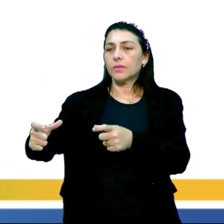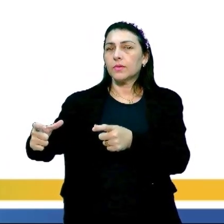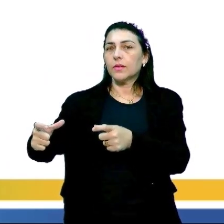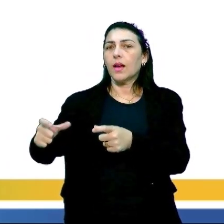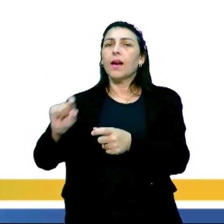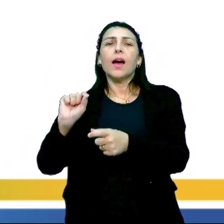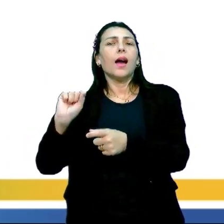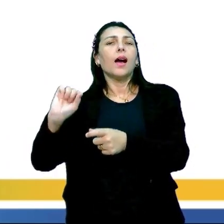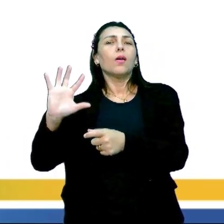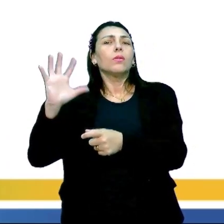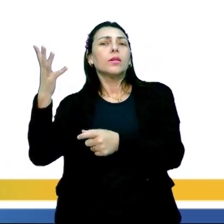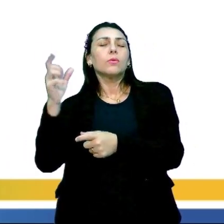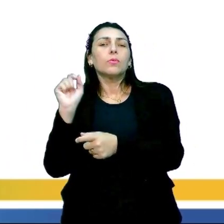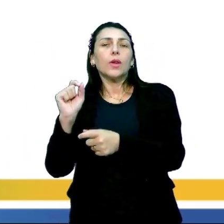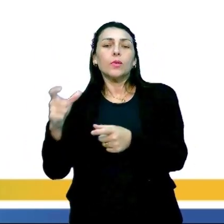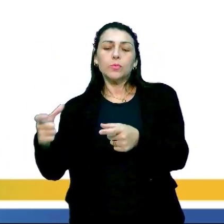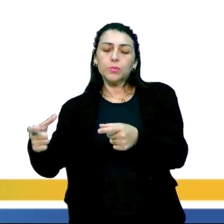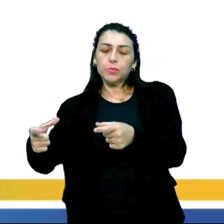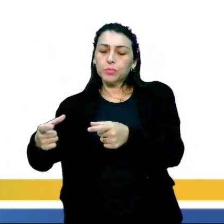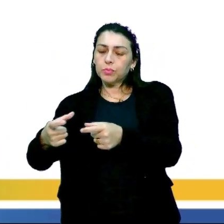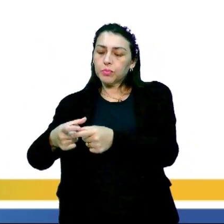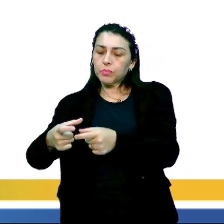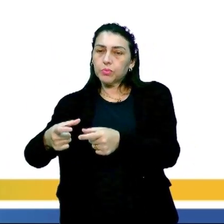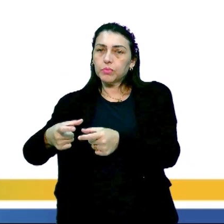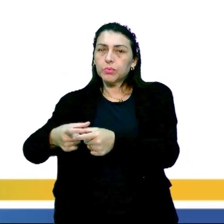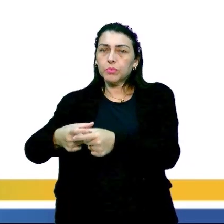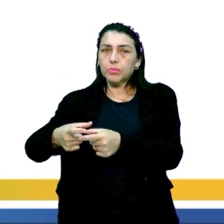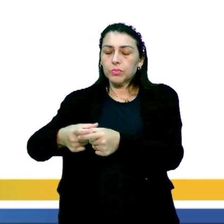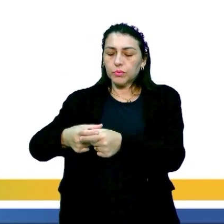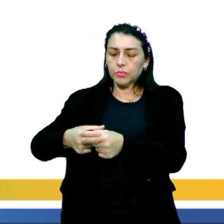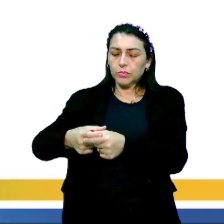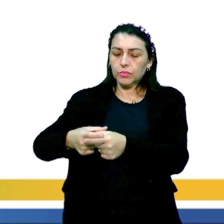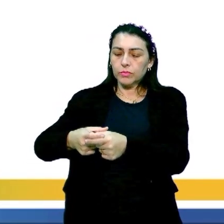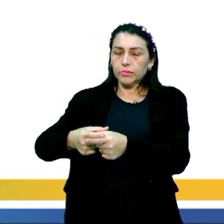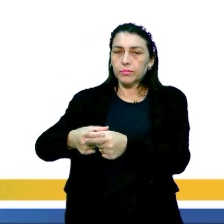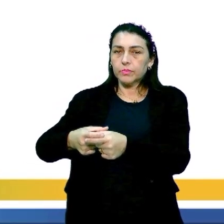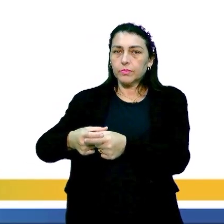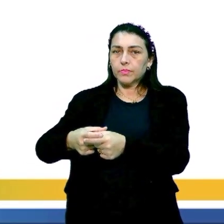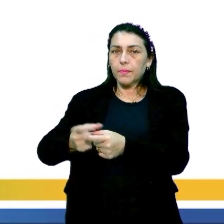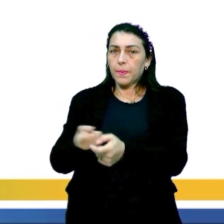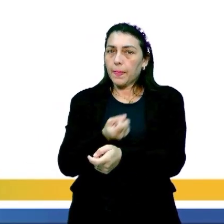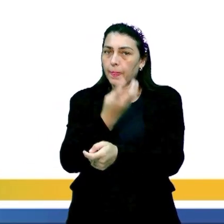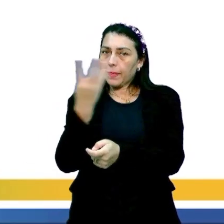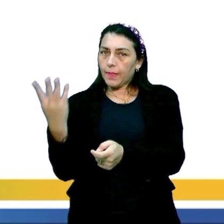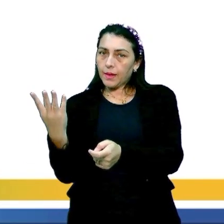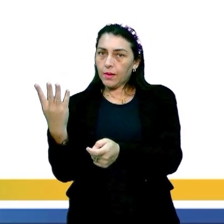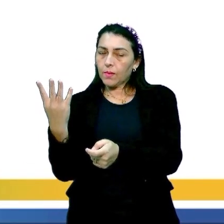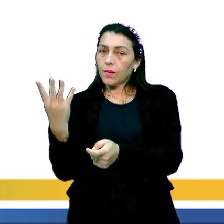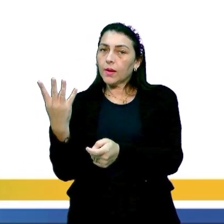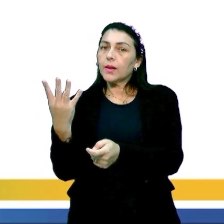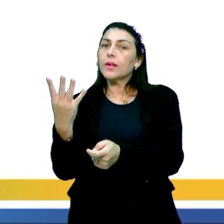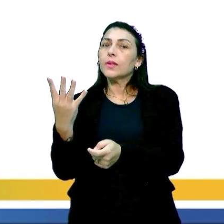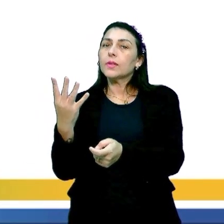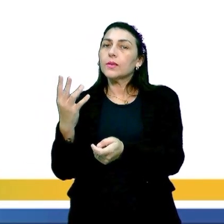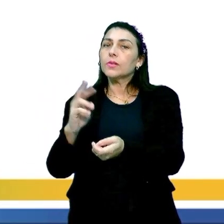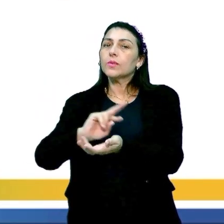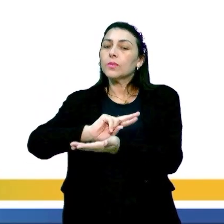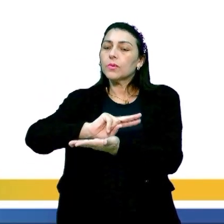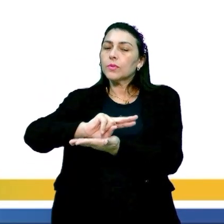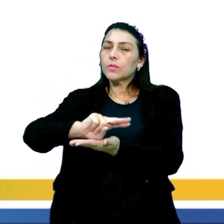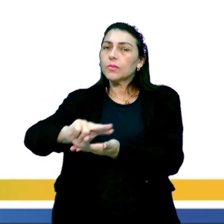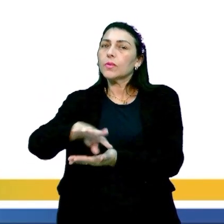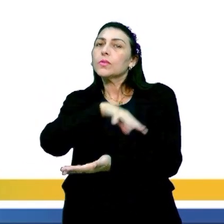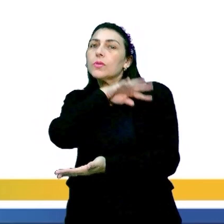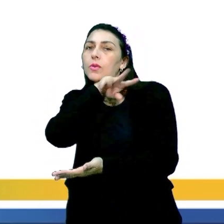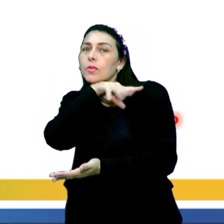vai provocando diminuição da quantidade de espécies. Ok?